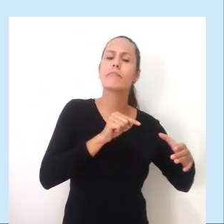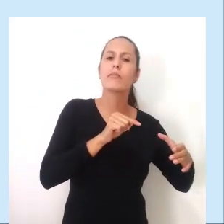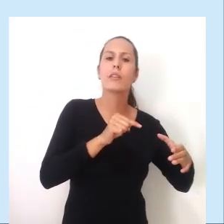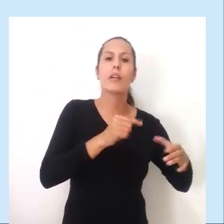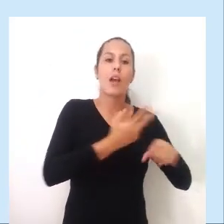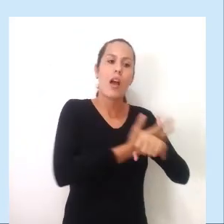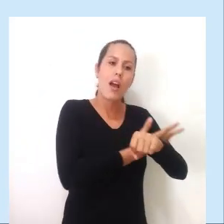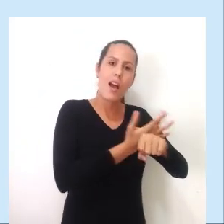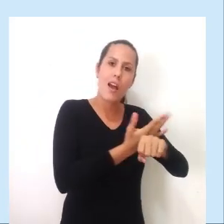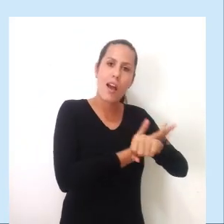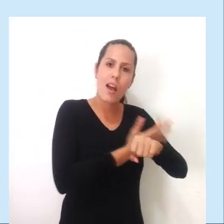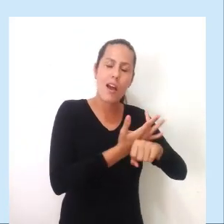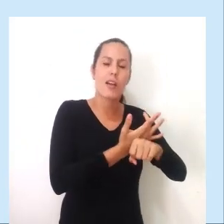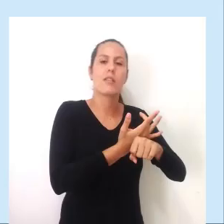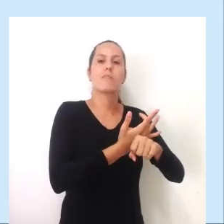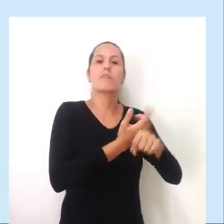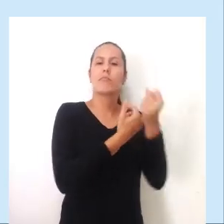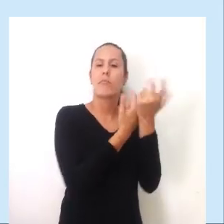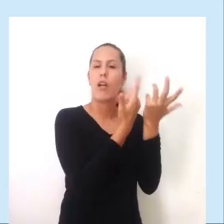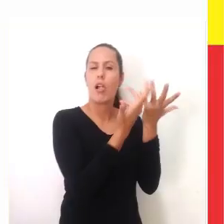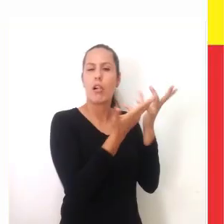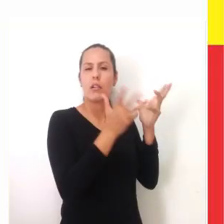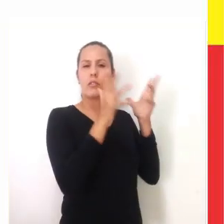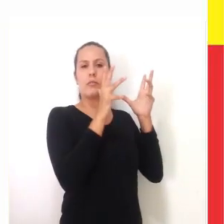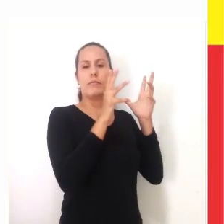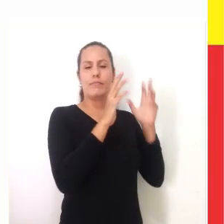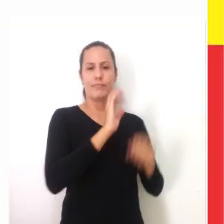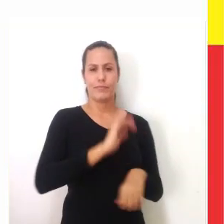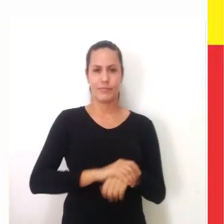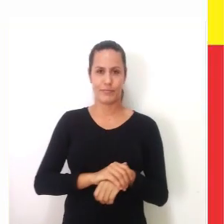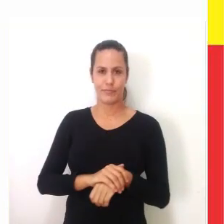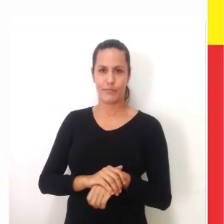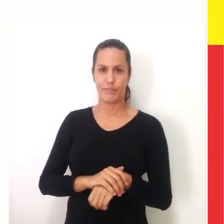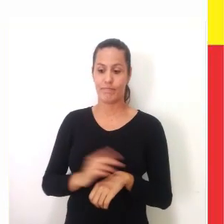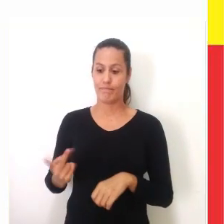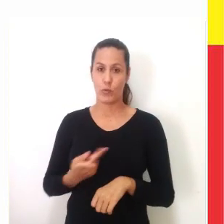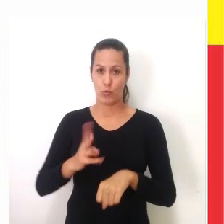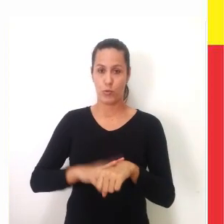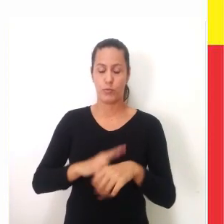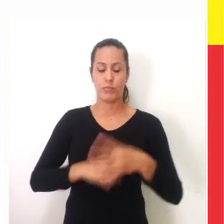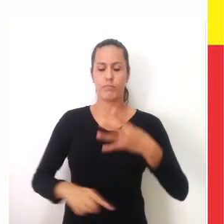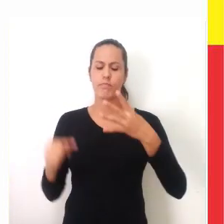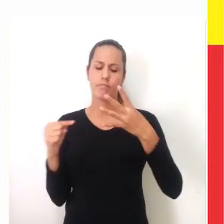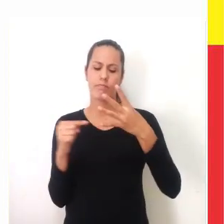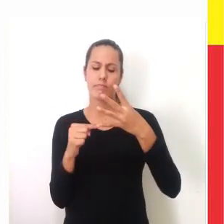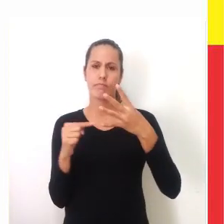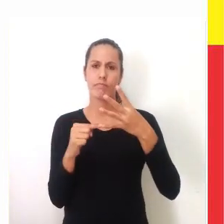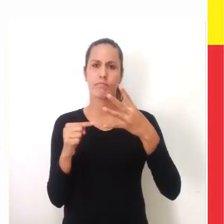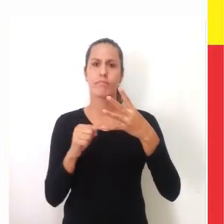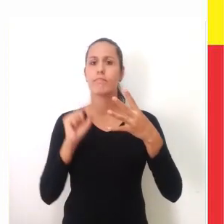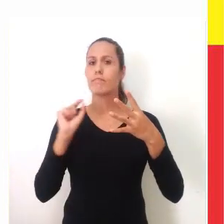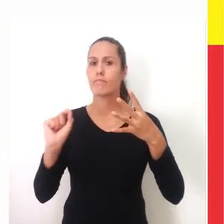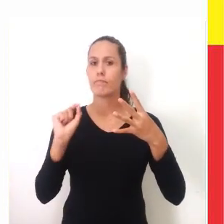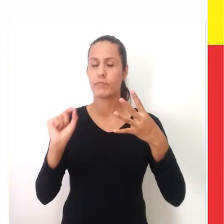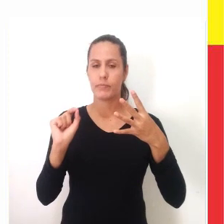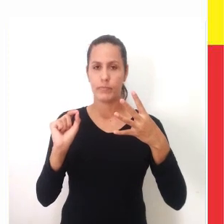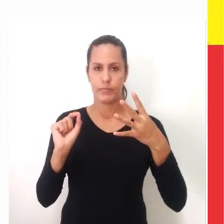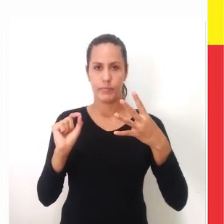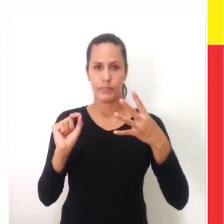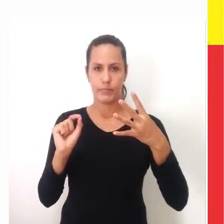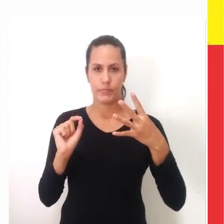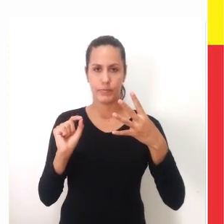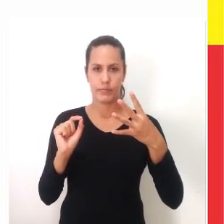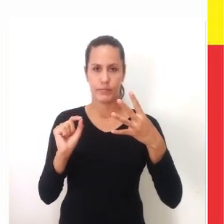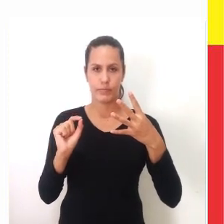flora, que são os vegetais, ok? Quarto bom motivo para a gente aprender melhor os